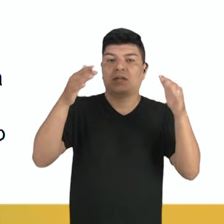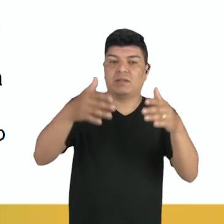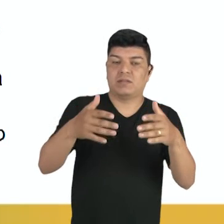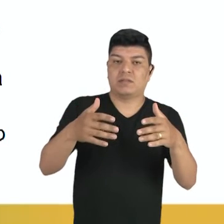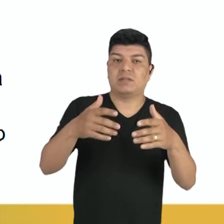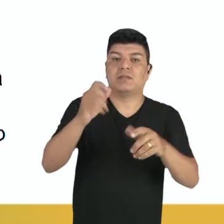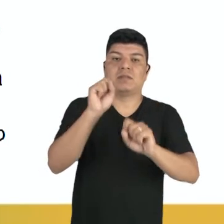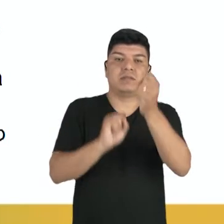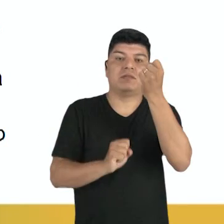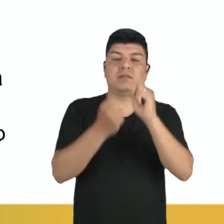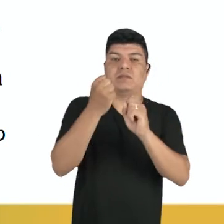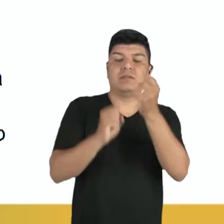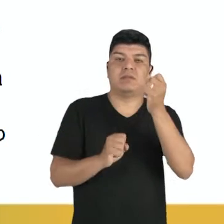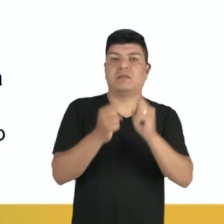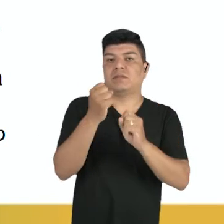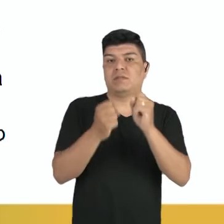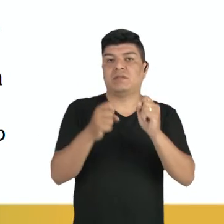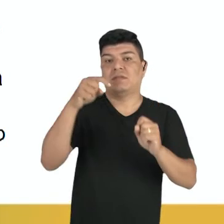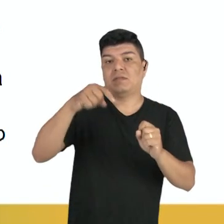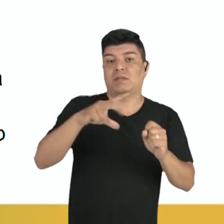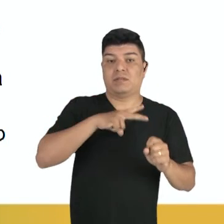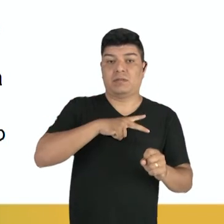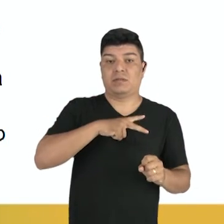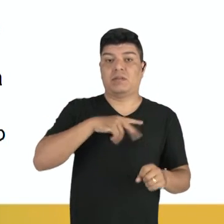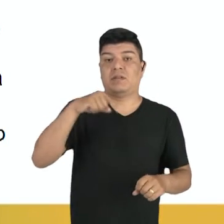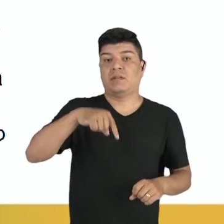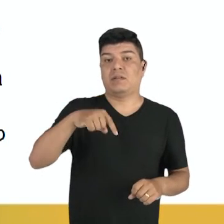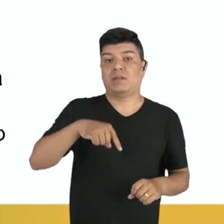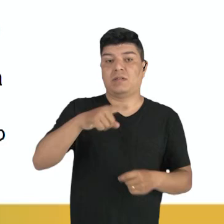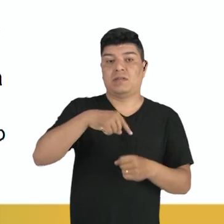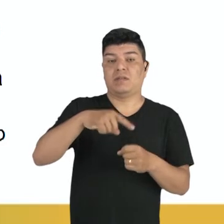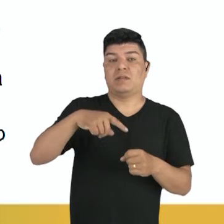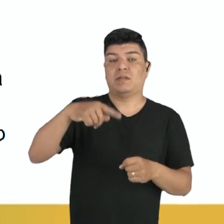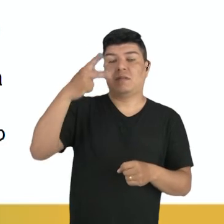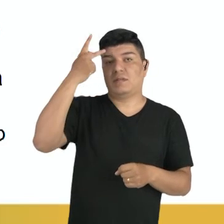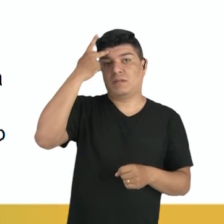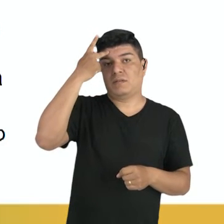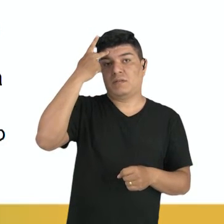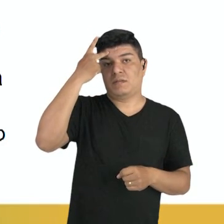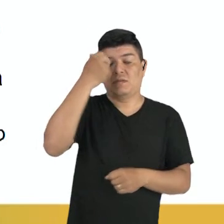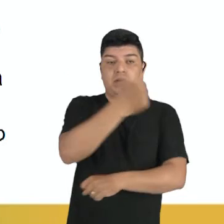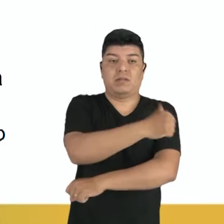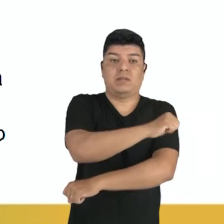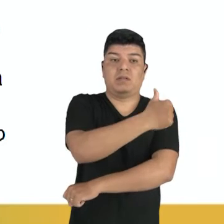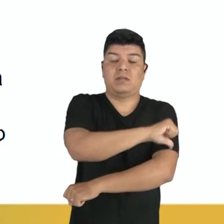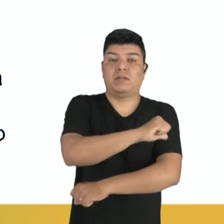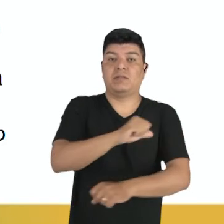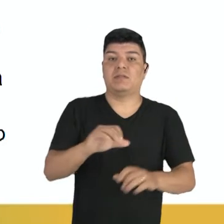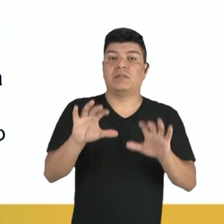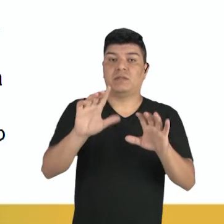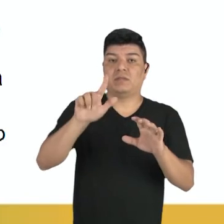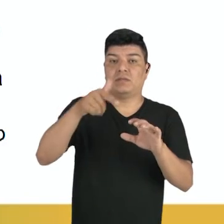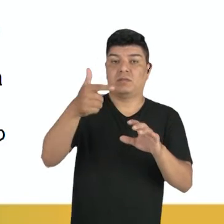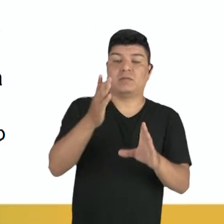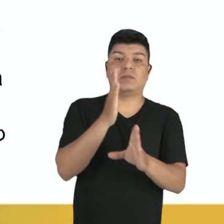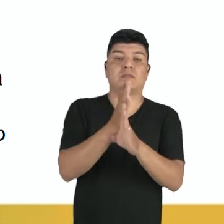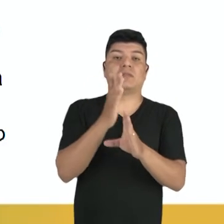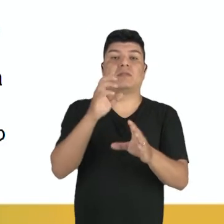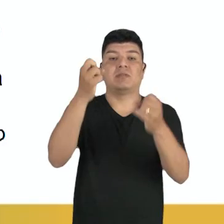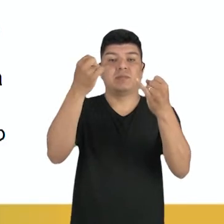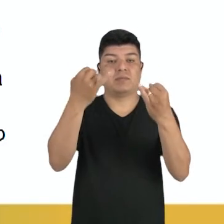da atividade industrial, particularmente nos municípios de São Paulo e Rio de Janeiro. Dentre outras